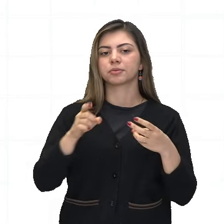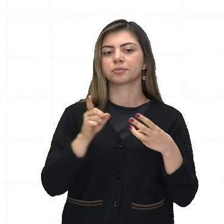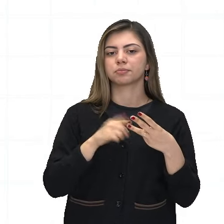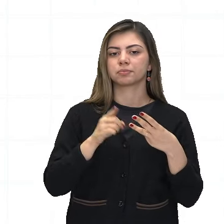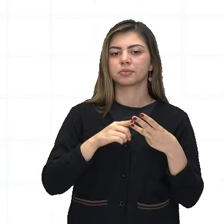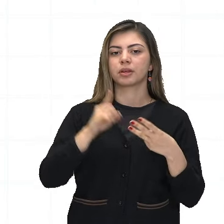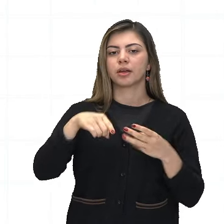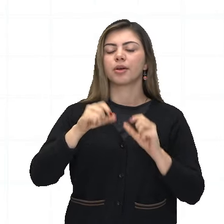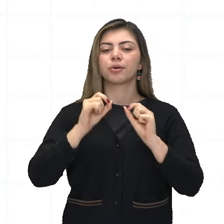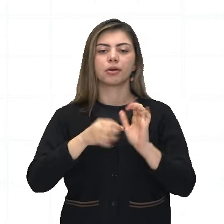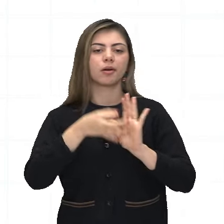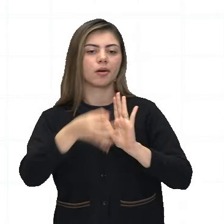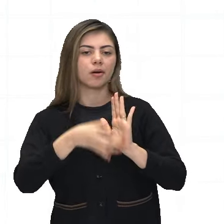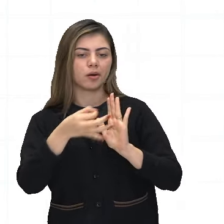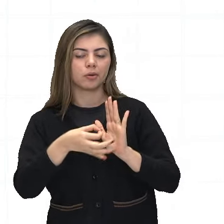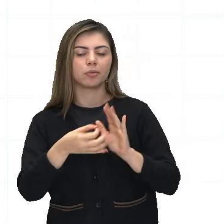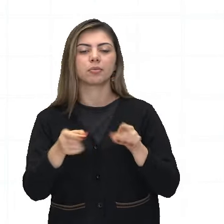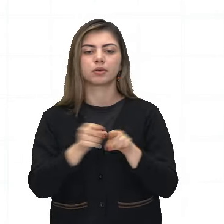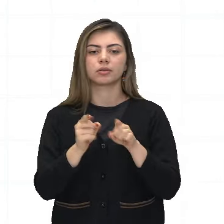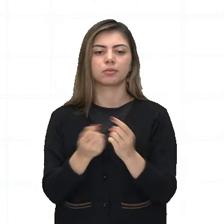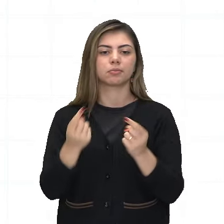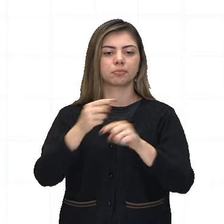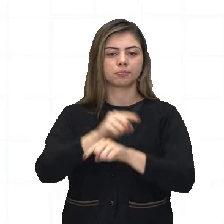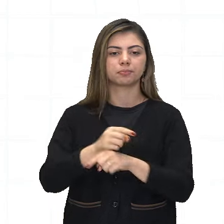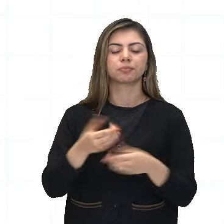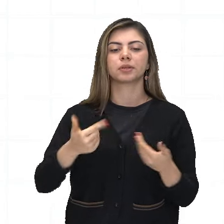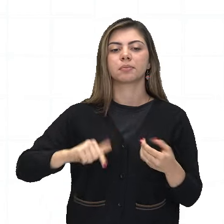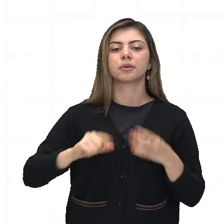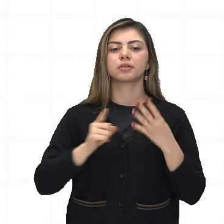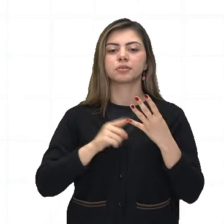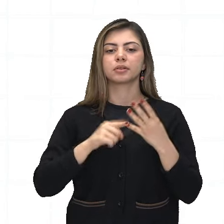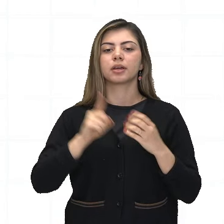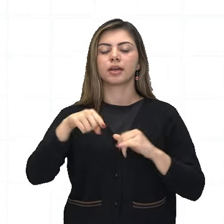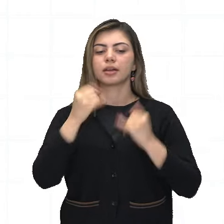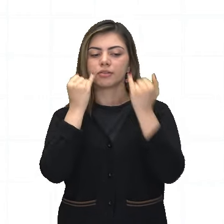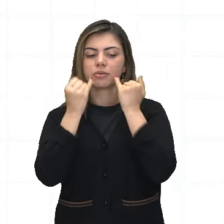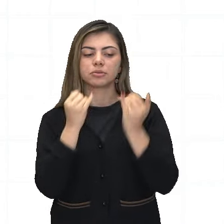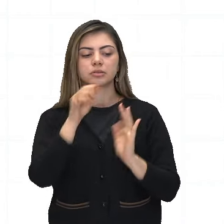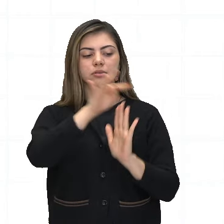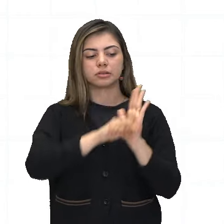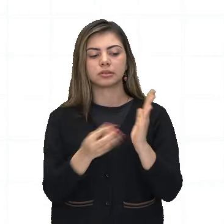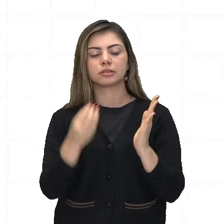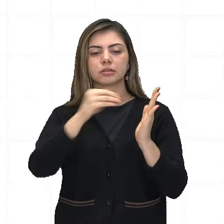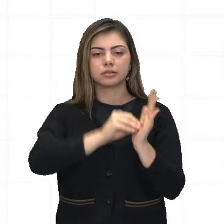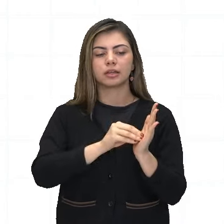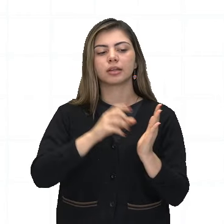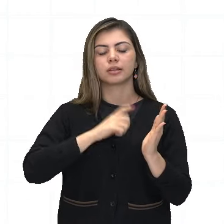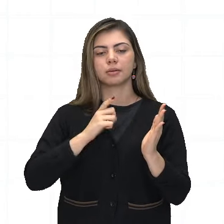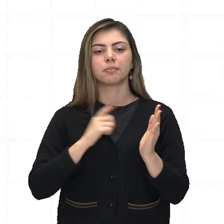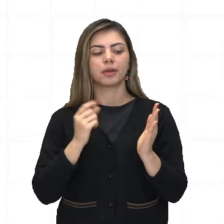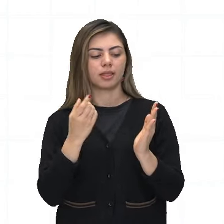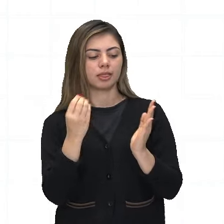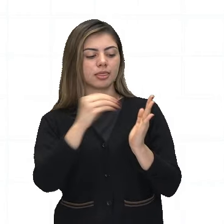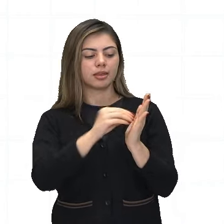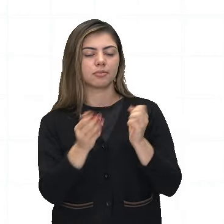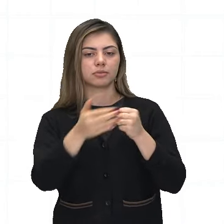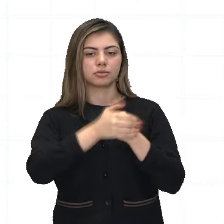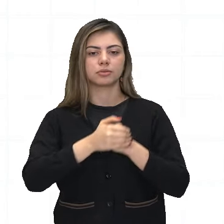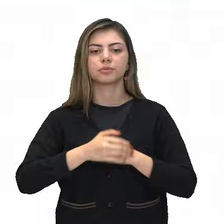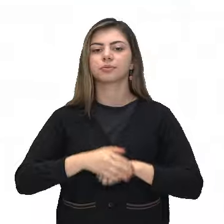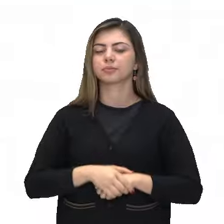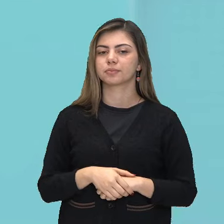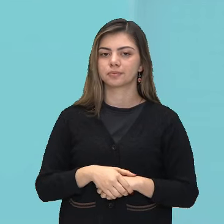posicionamentos argumentos e contra-argumentos informações implícitas e explícitas em um